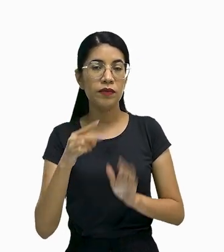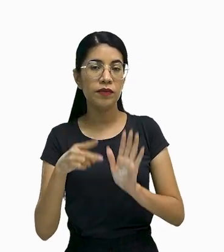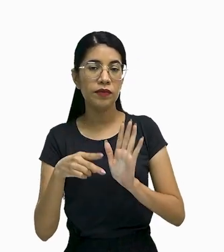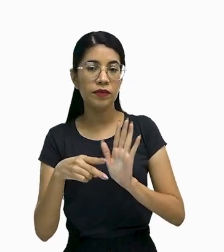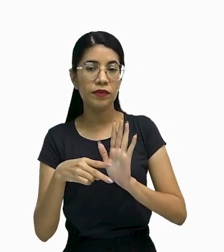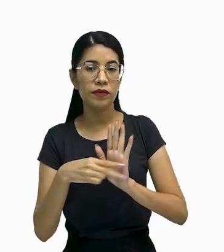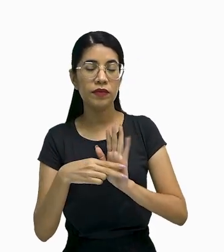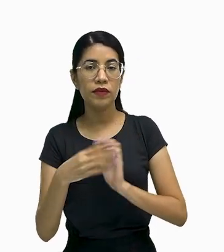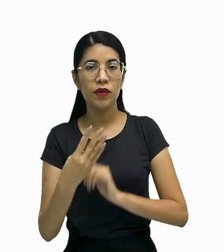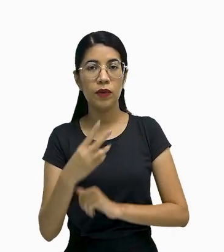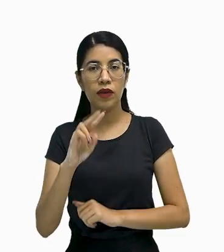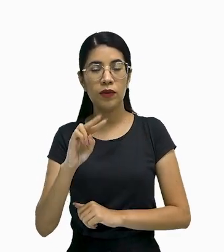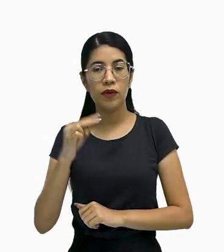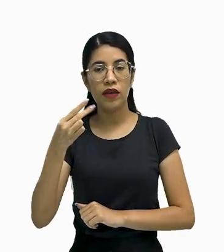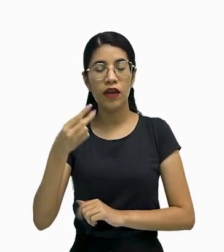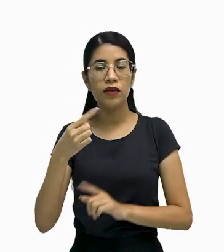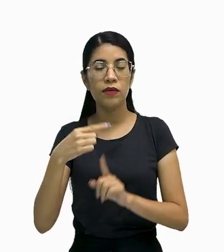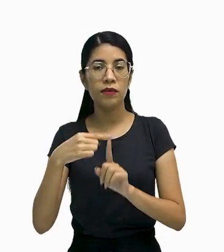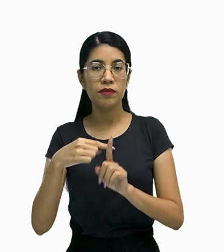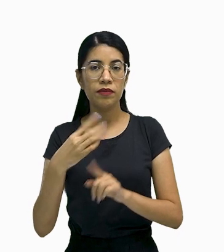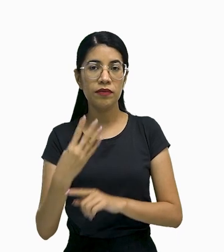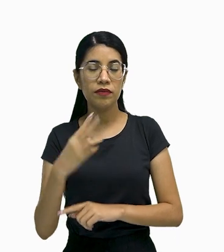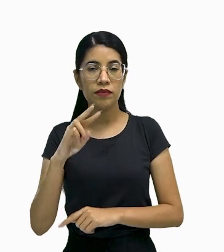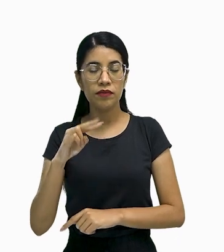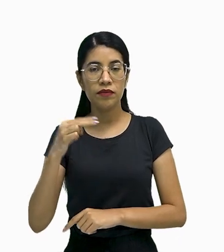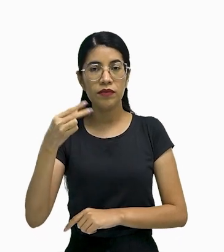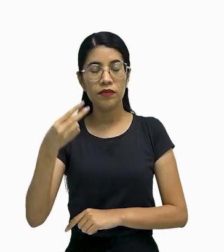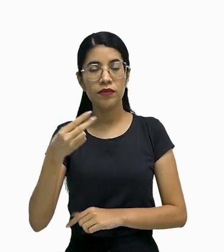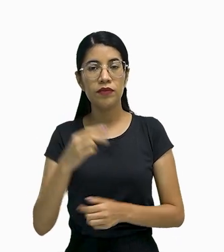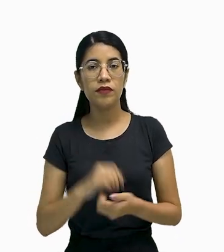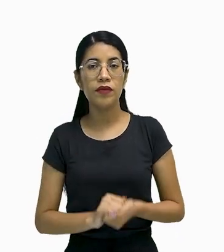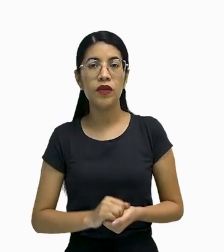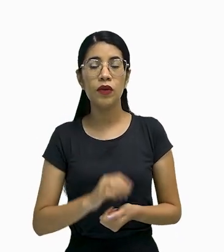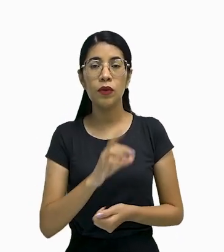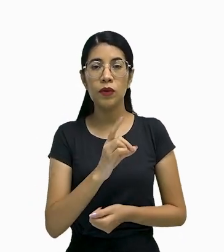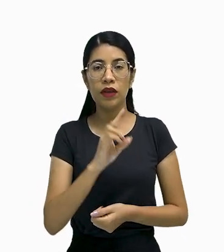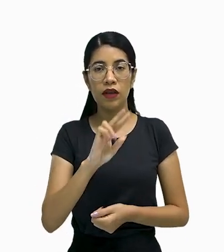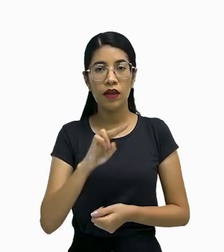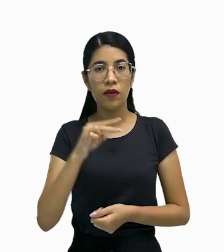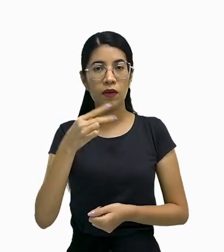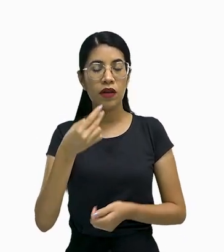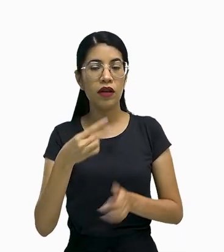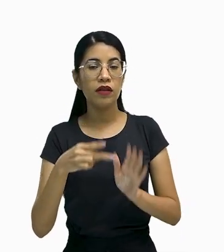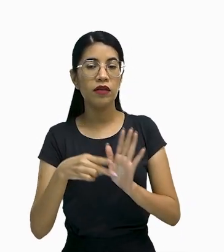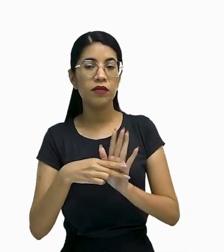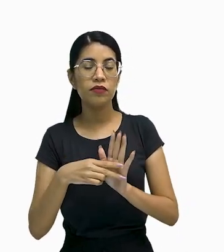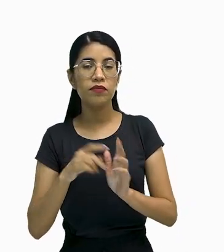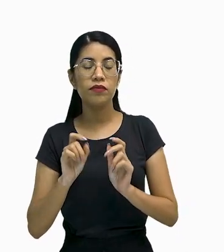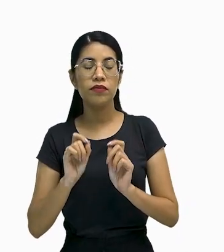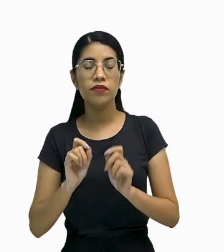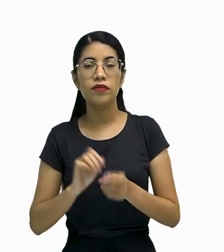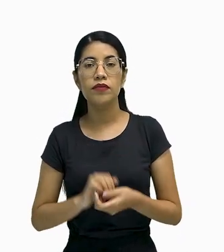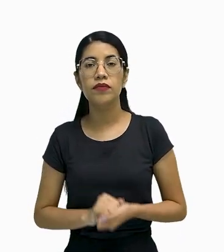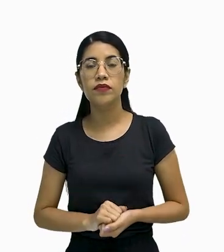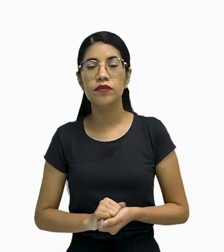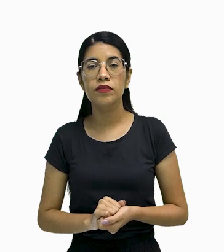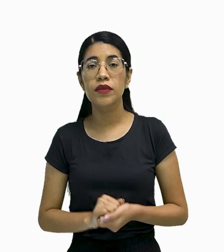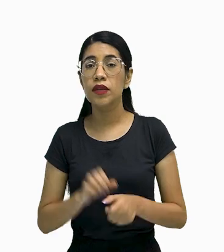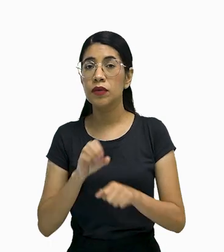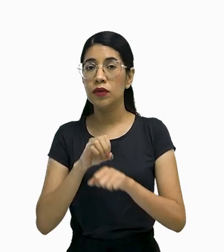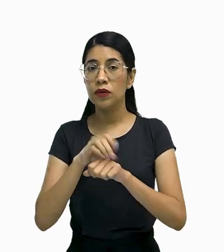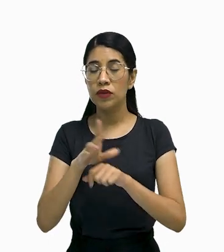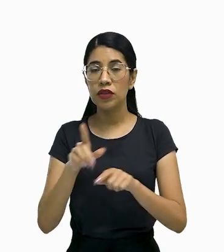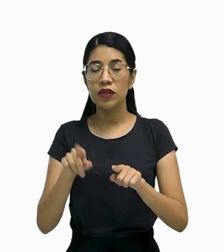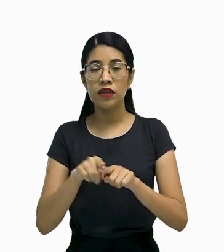quadrado mais 4 ao quadrado. Diâmetro ao quadrado é igual a quem? Turma, dica